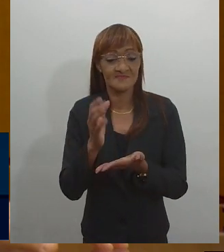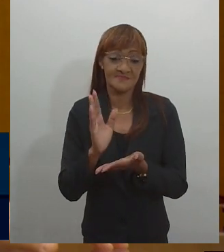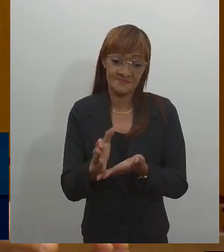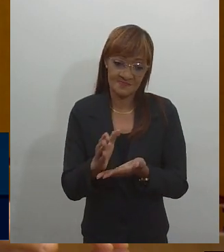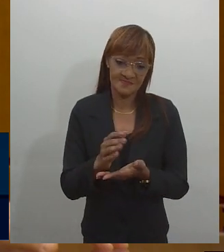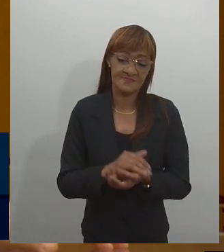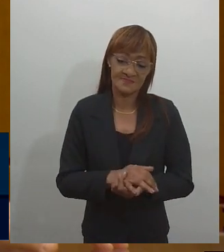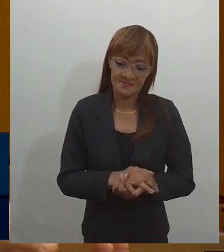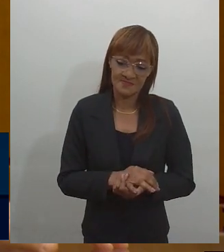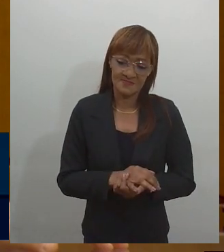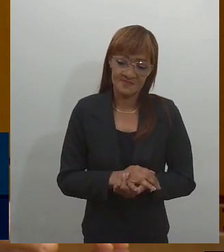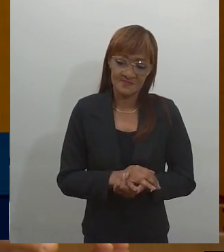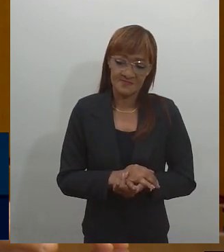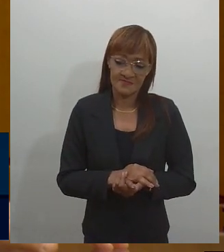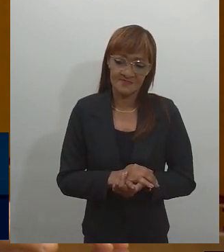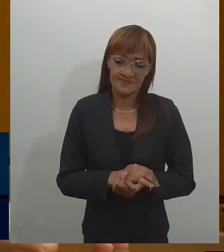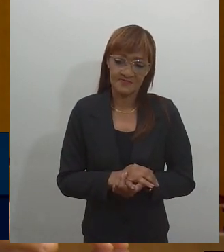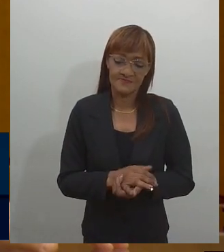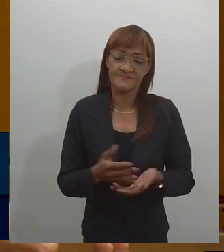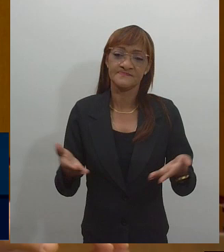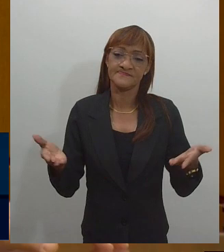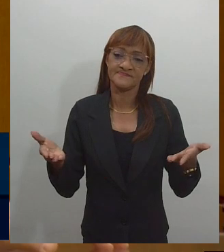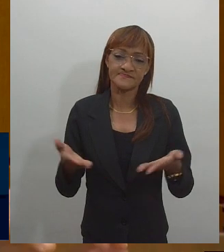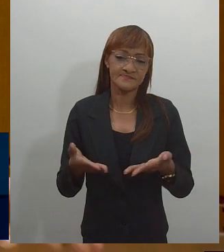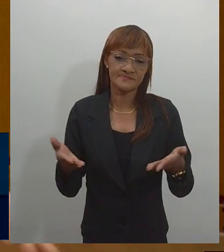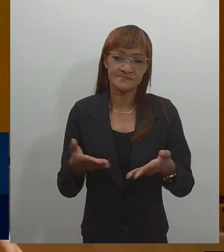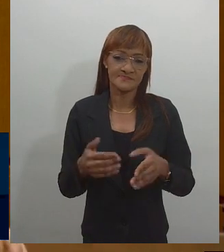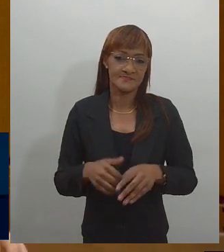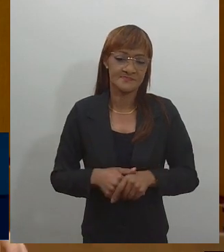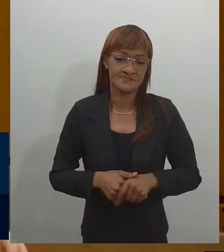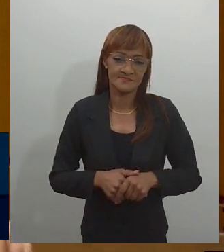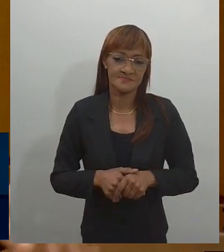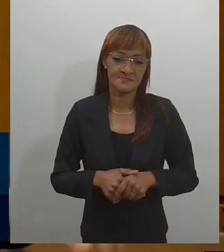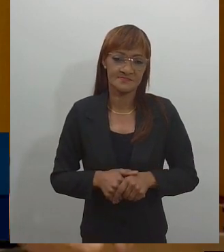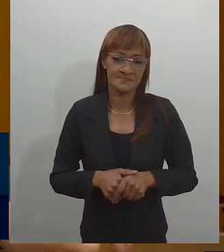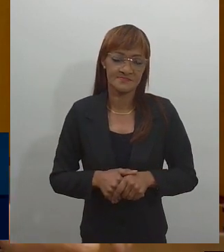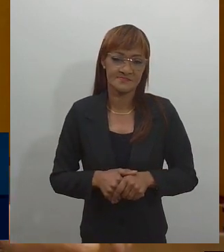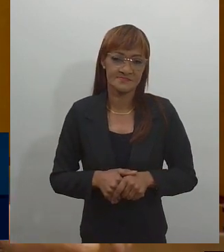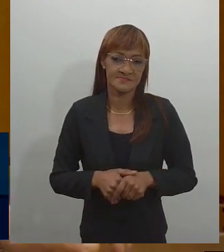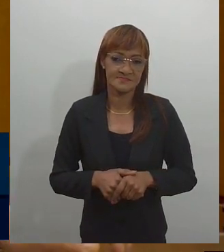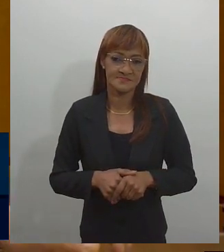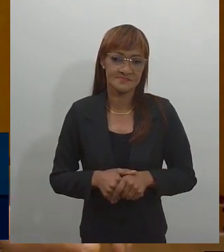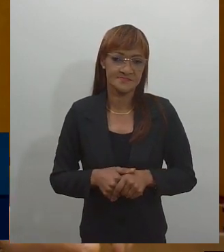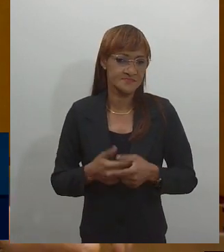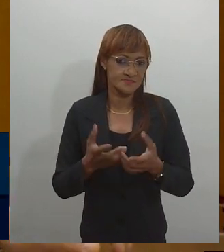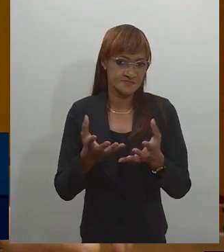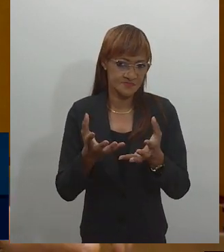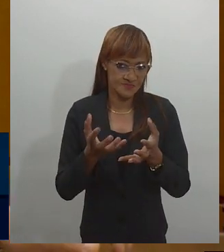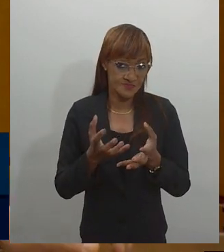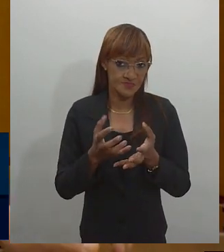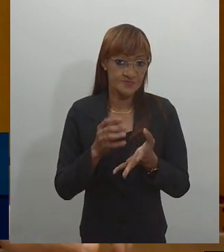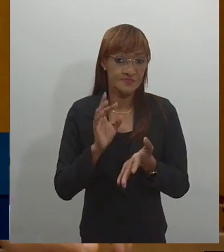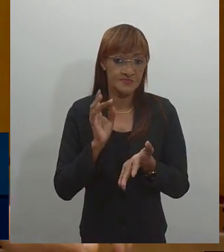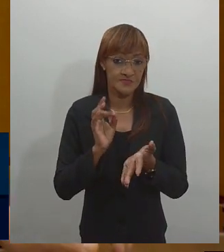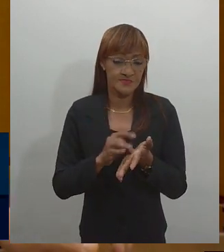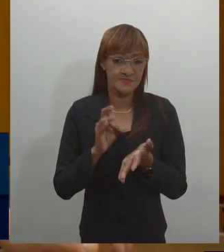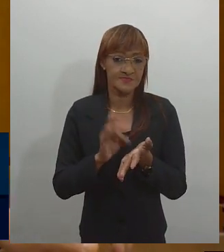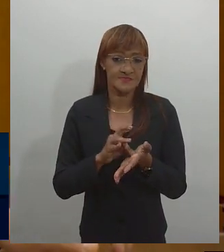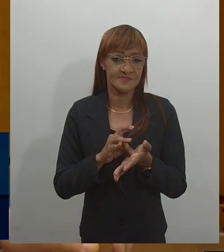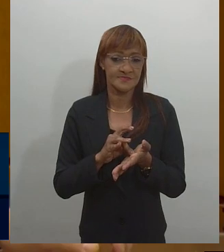do que nunca, quer que os resultados sejam